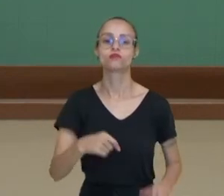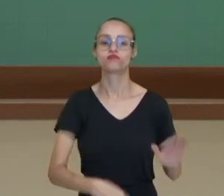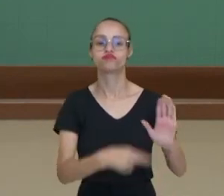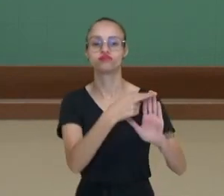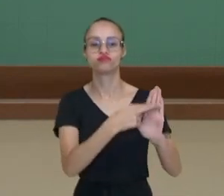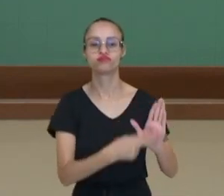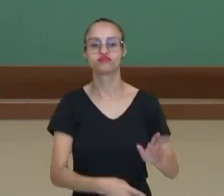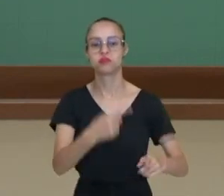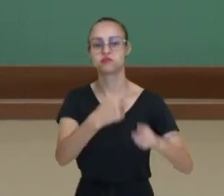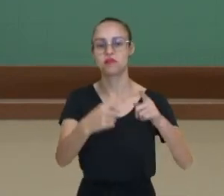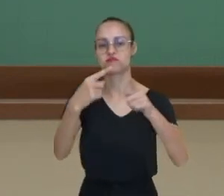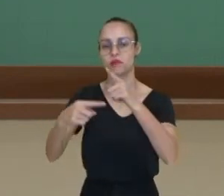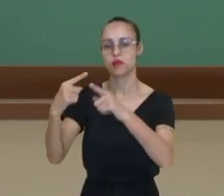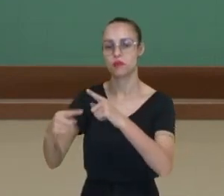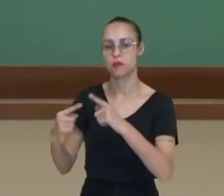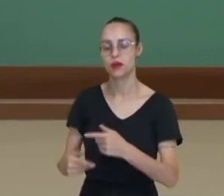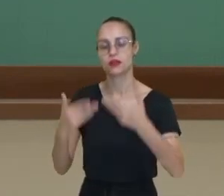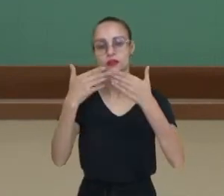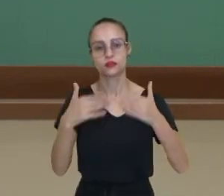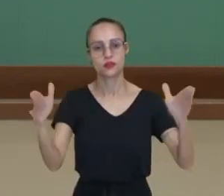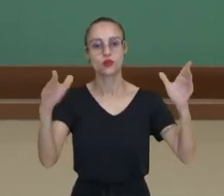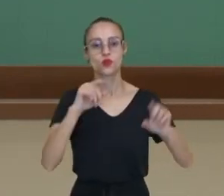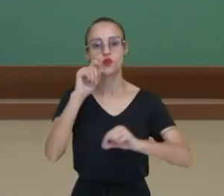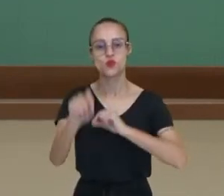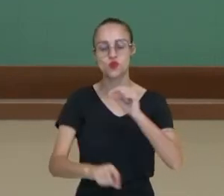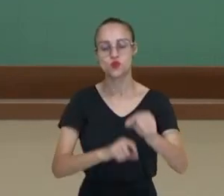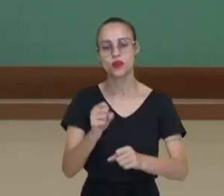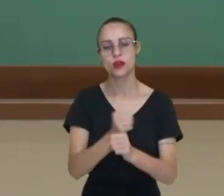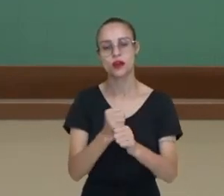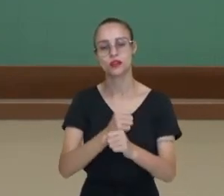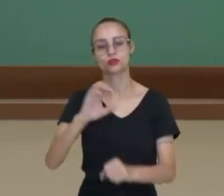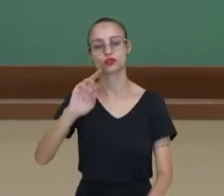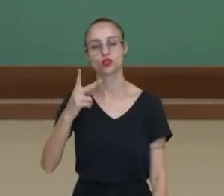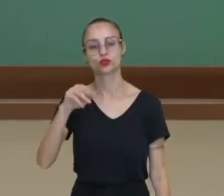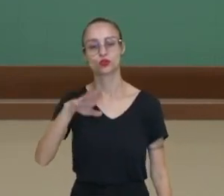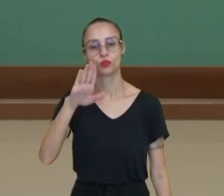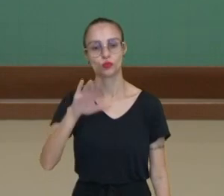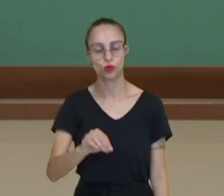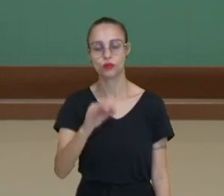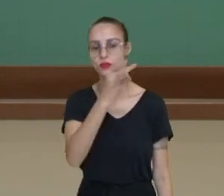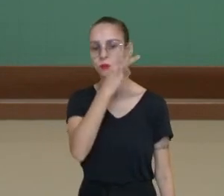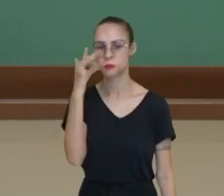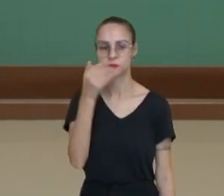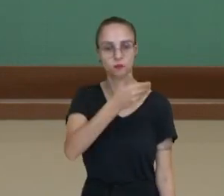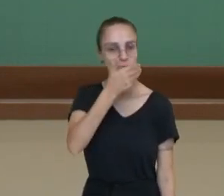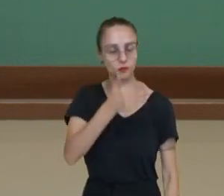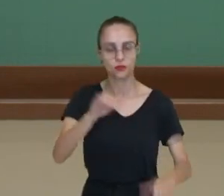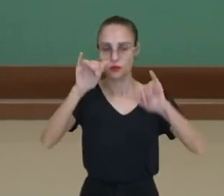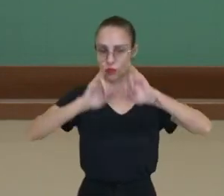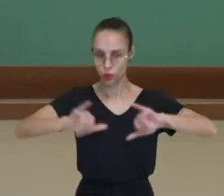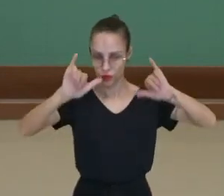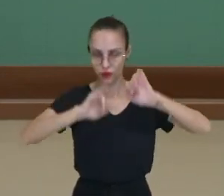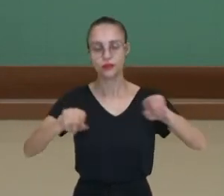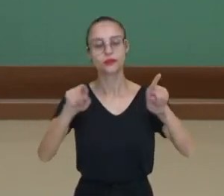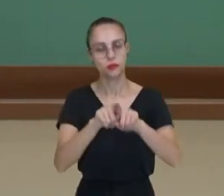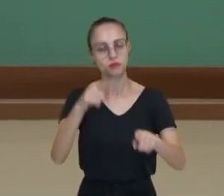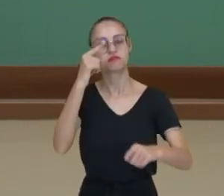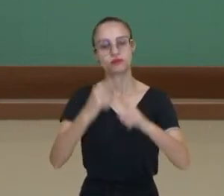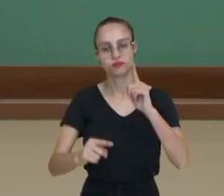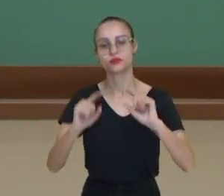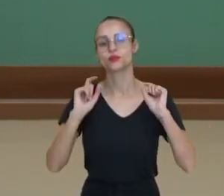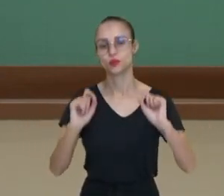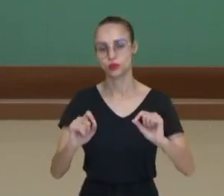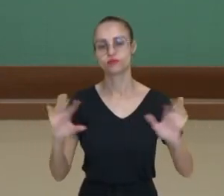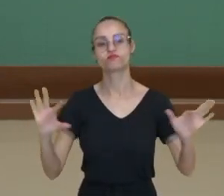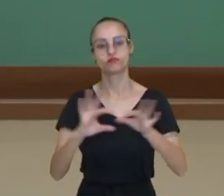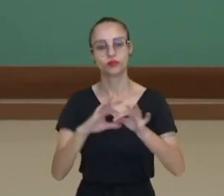5, que aí inaugura os chamados anos de chumbo no Brasil. Censura e principalmente propaganda também fizeram muito